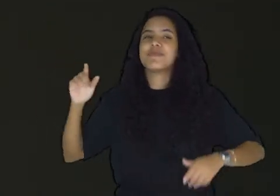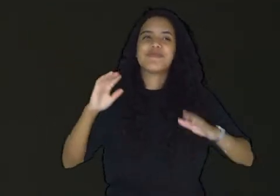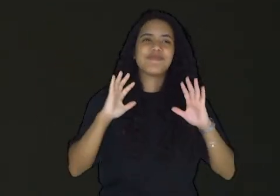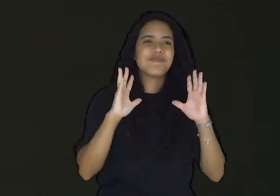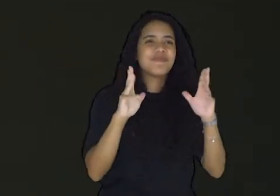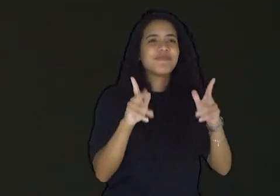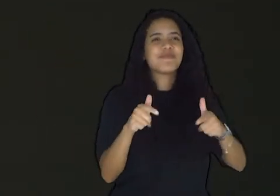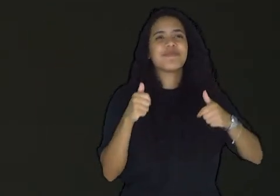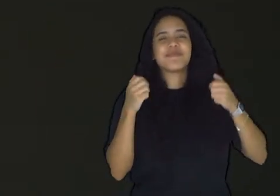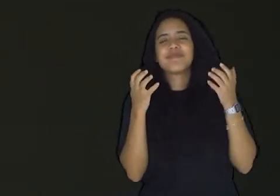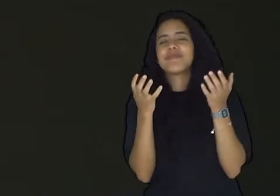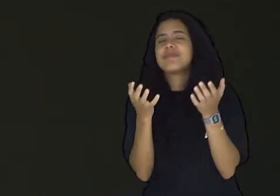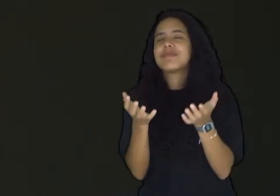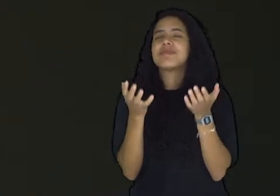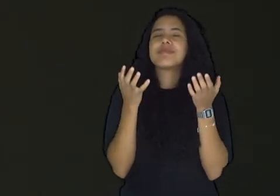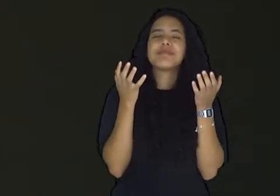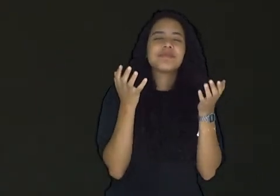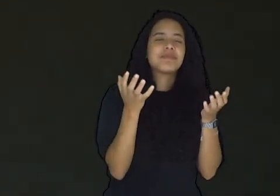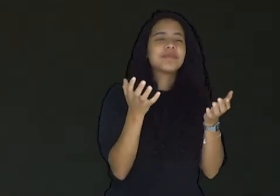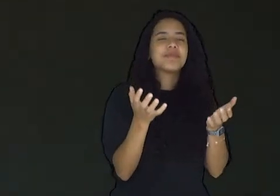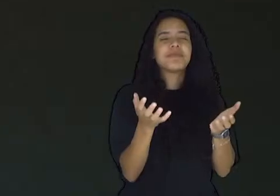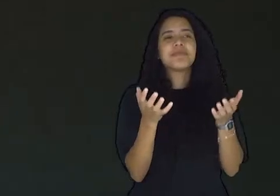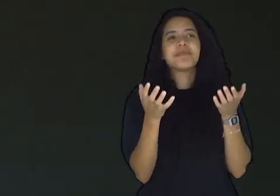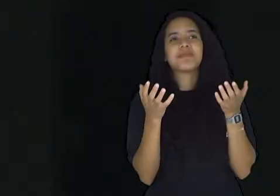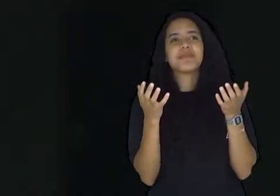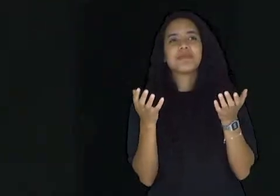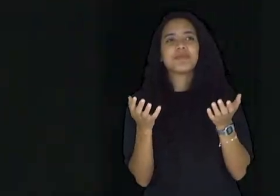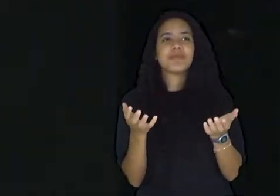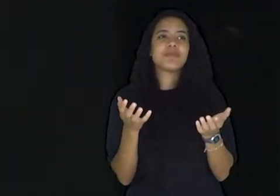que eu preciso,